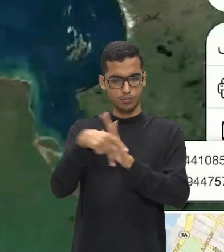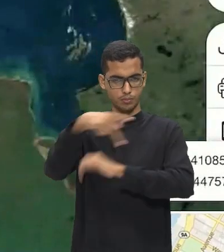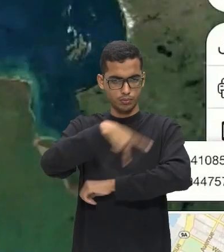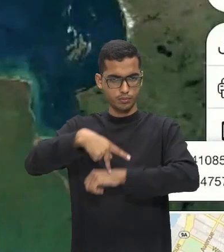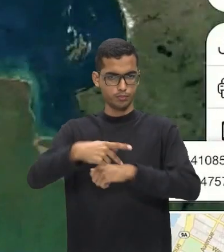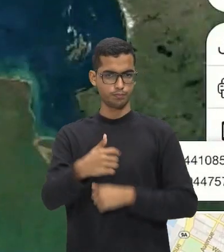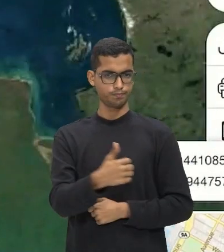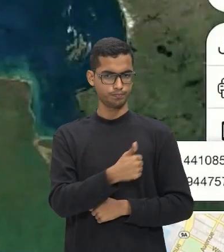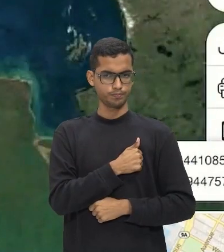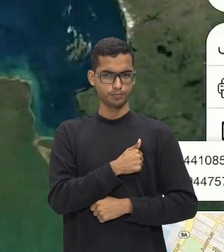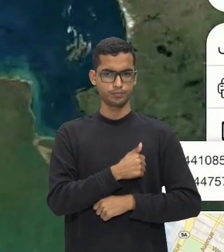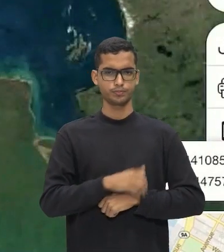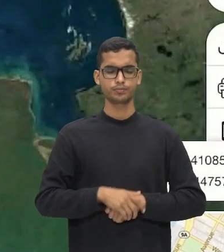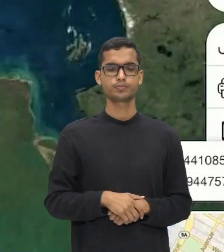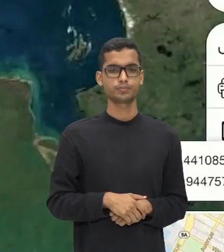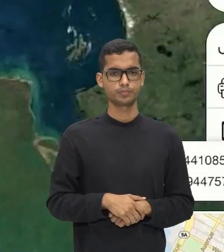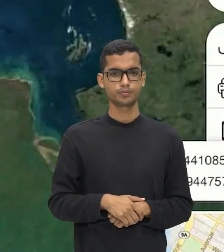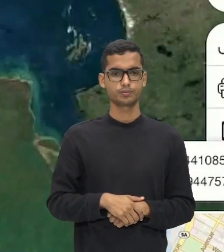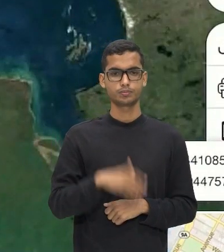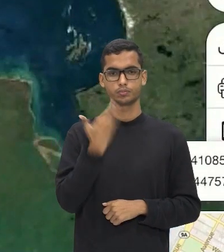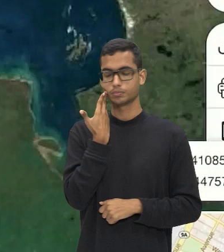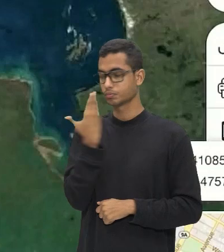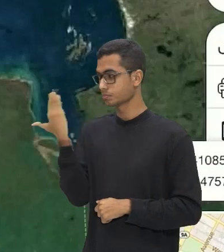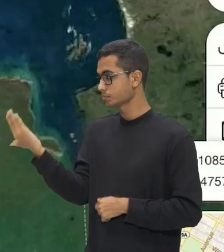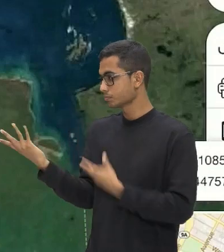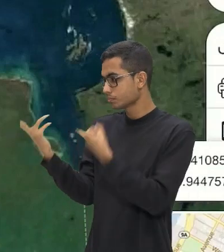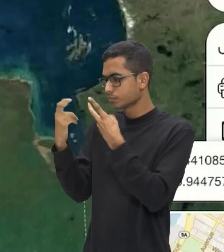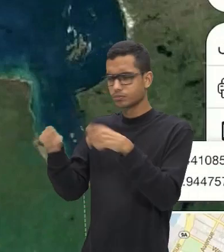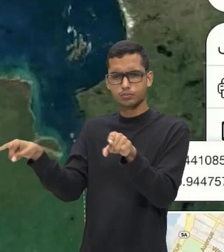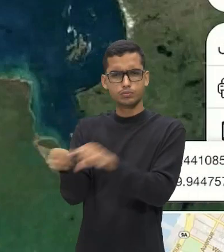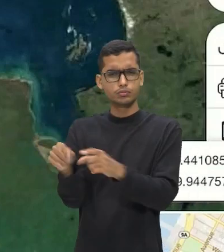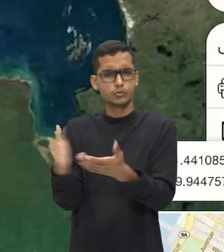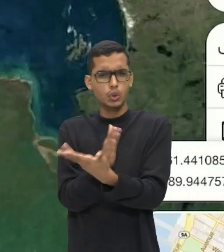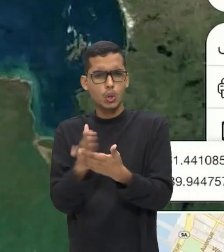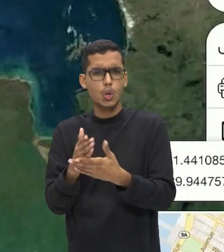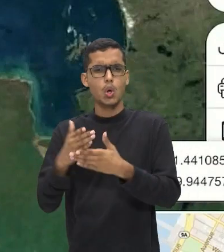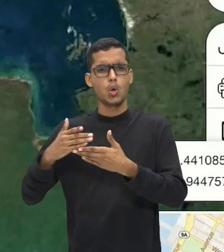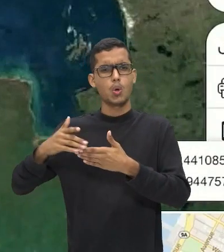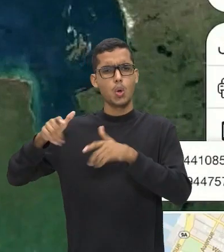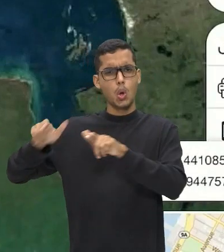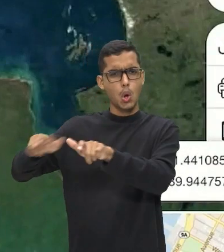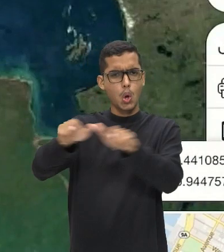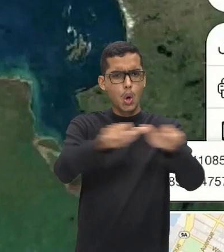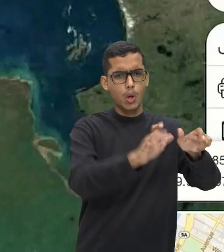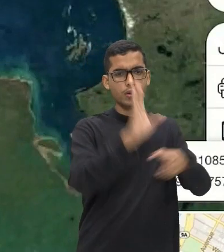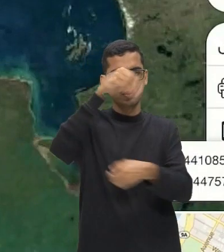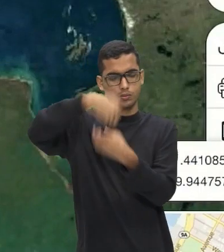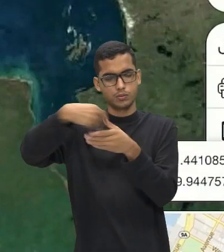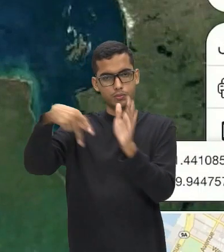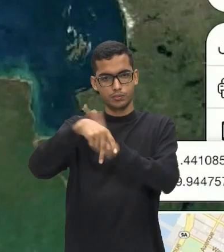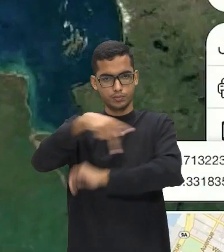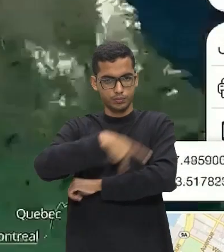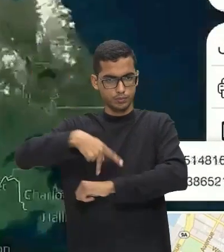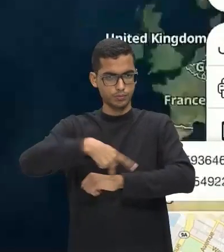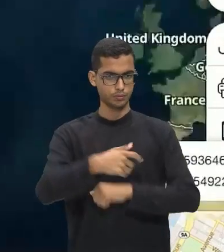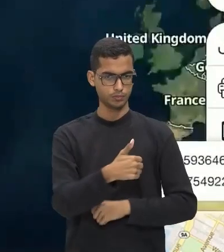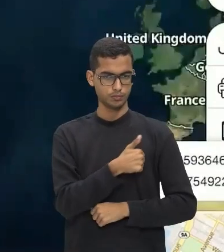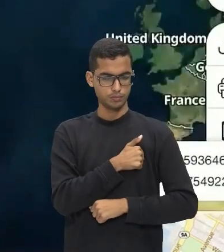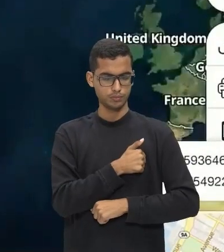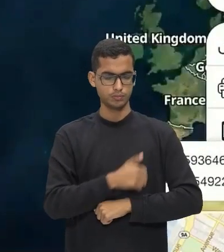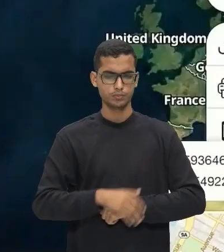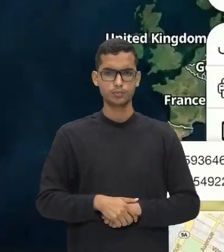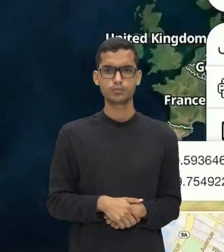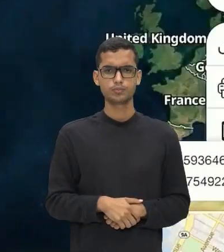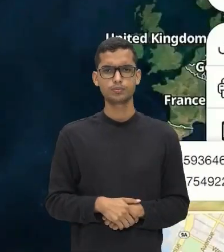10 mais 1 ainda, eu já começo a ter identificação de algumas das cidades presentes dentro do Canadá. A gente, eu